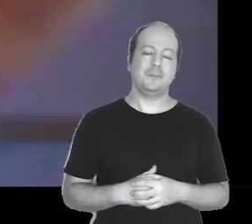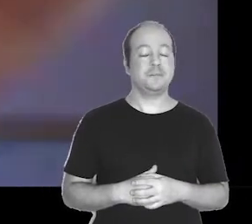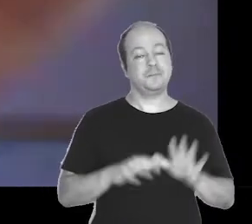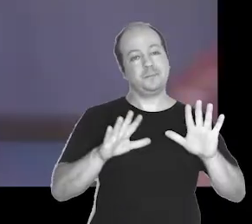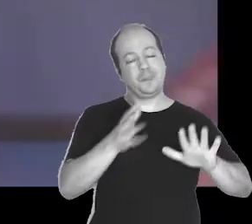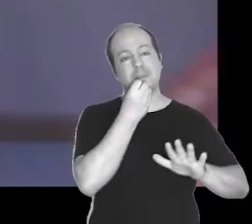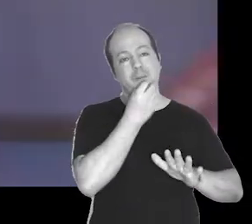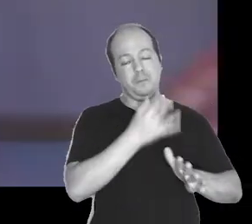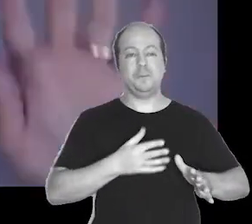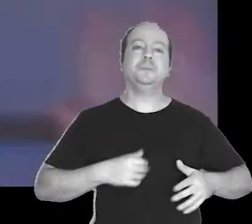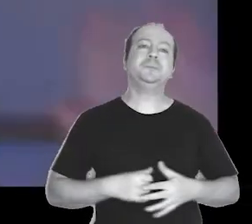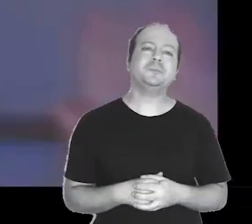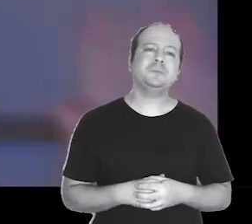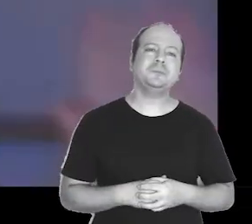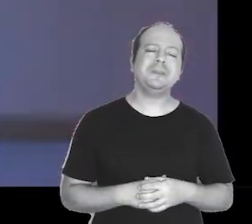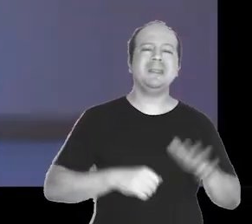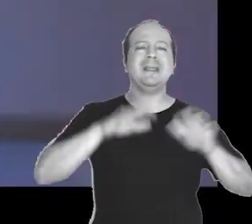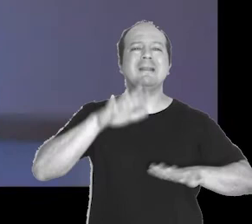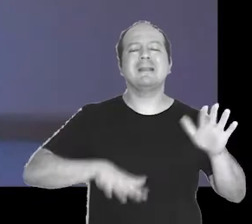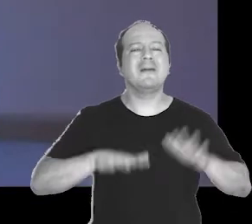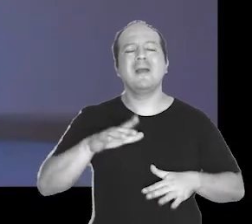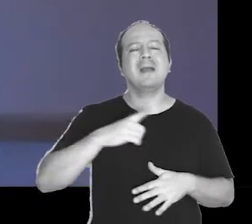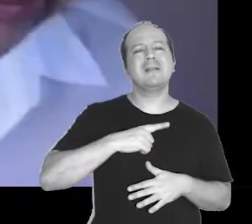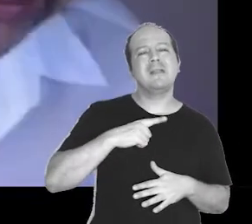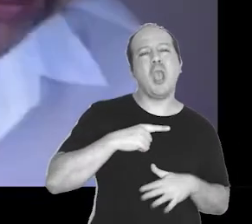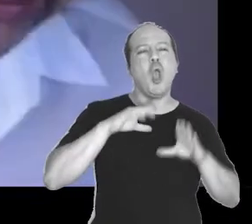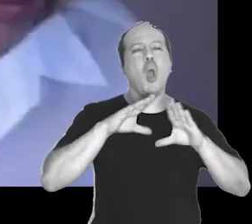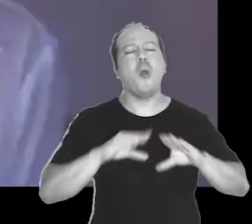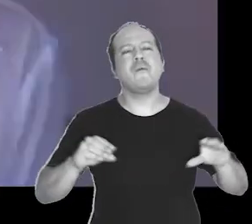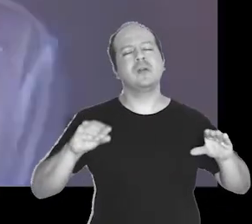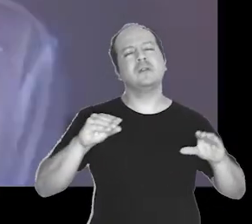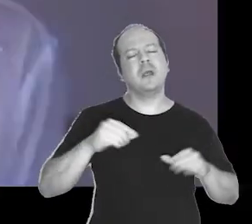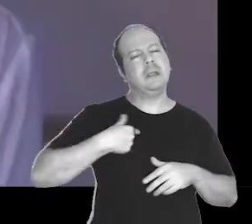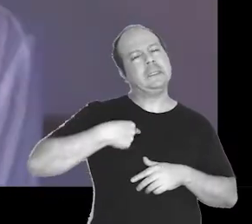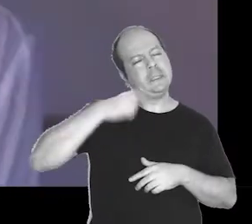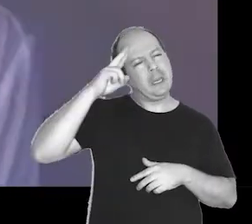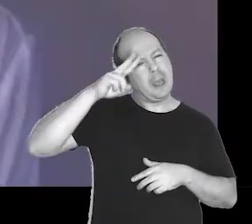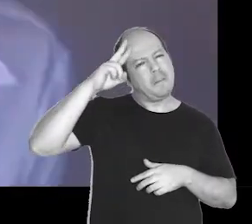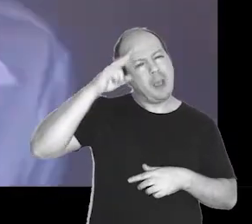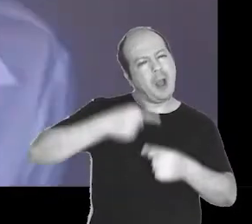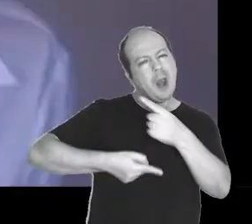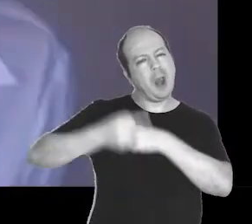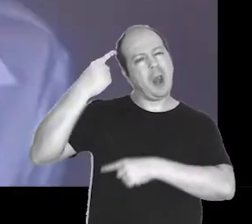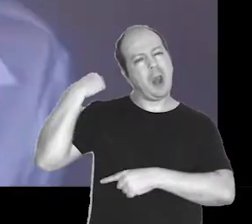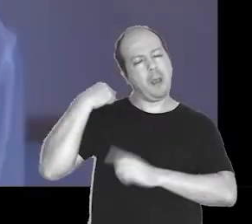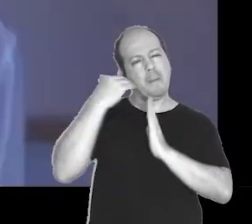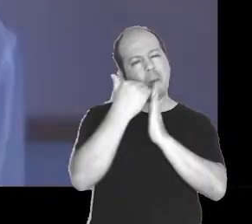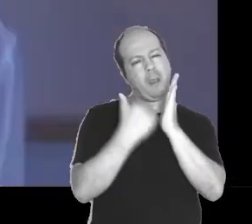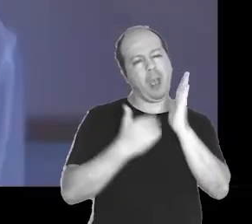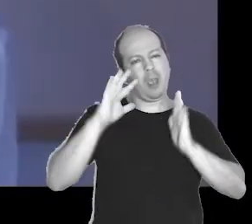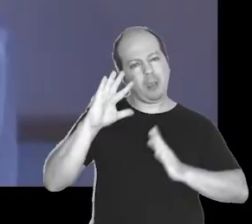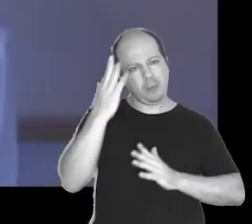Bom, talvez te seja mais confortável começar recapitulando alguns fatos.